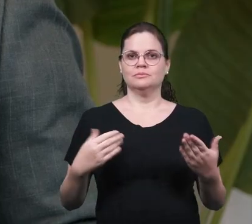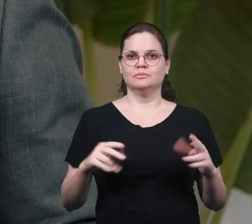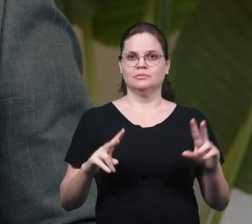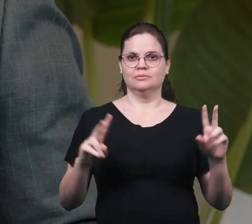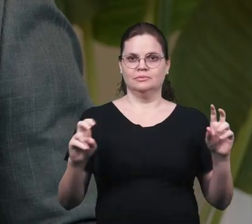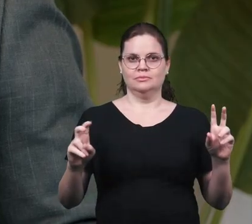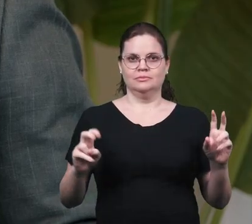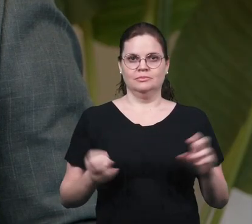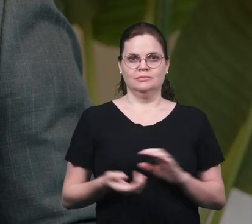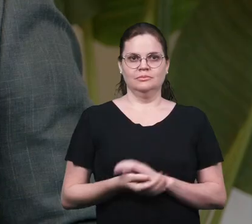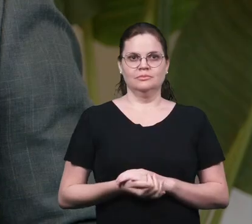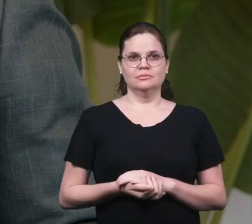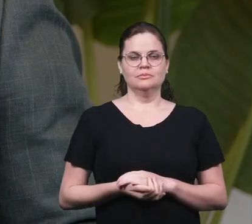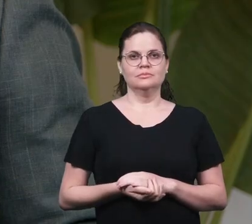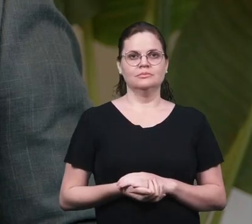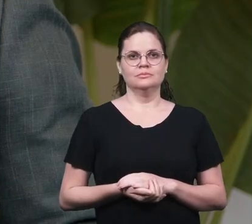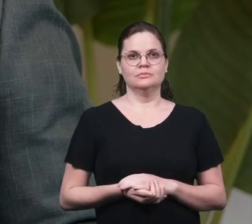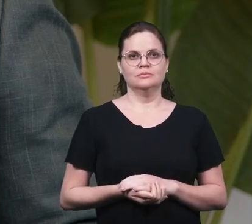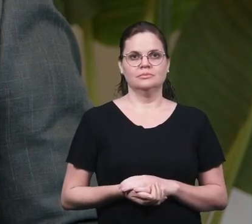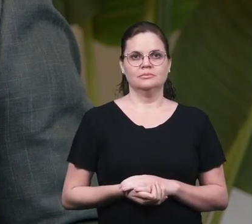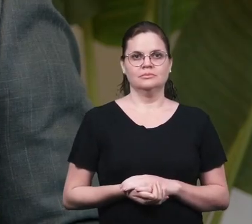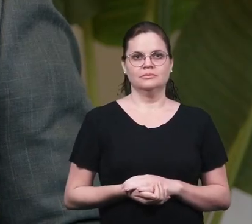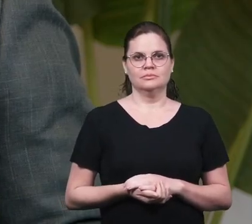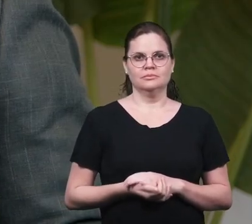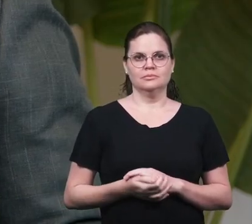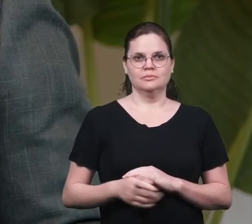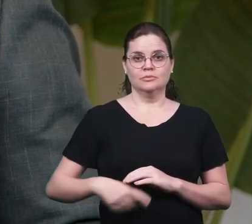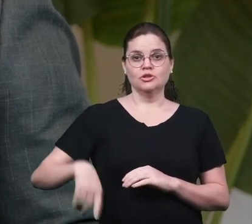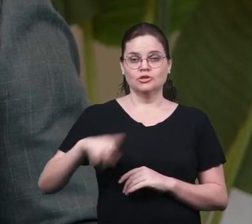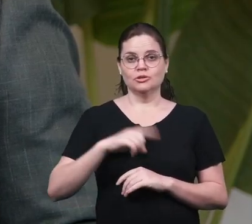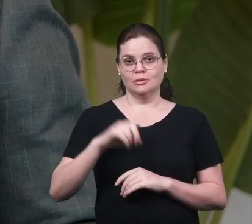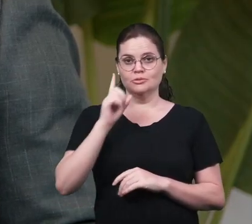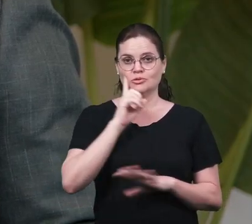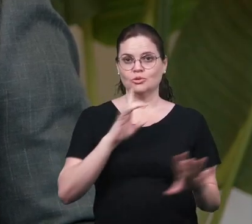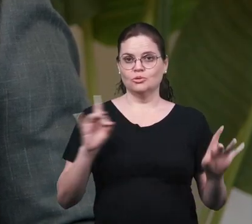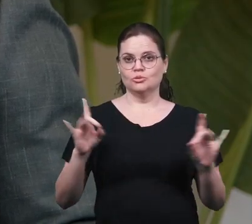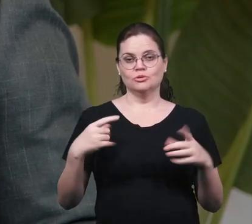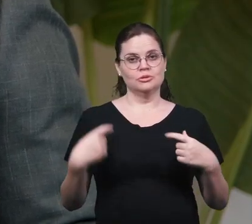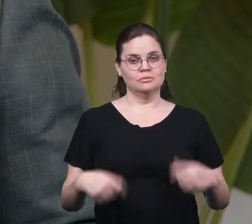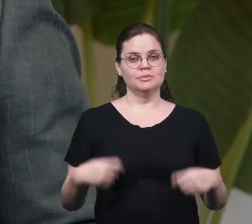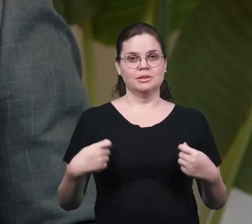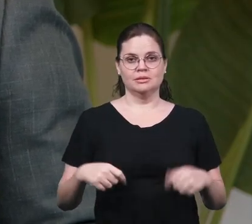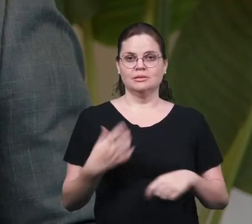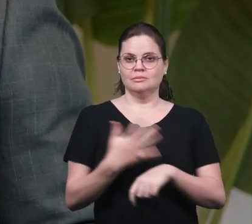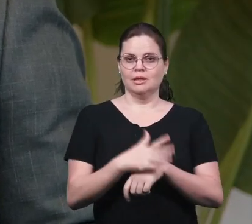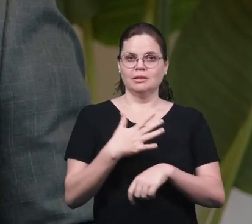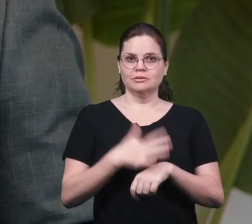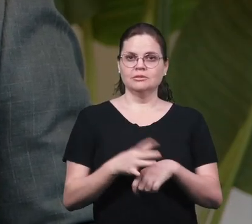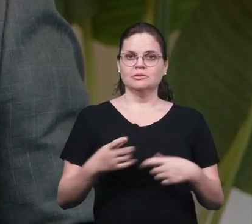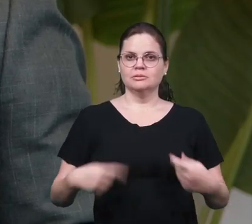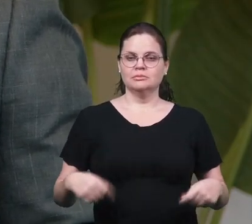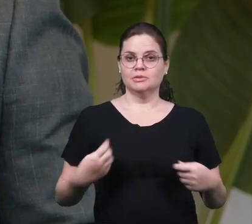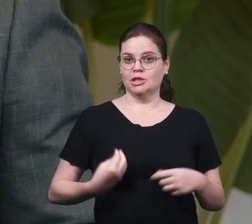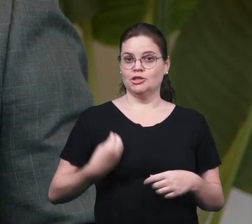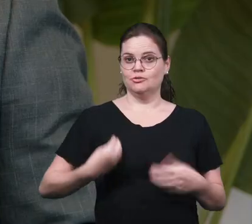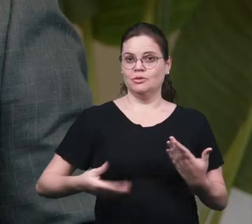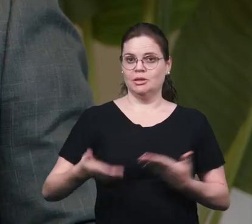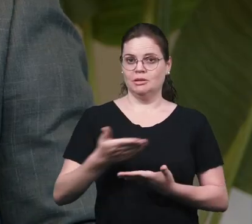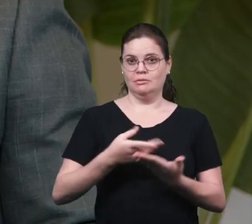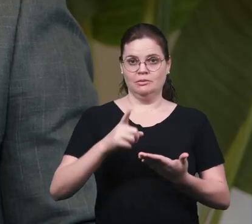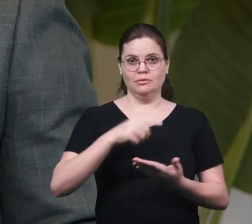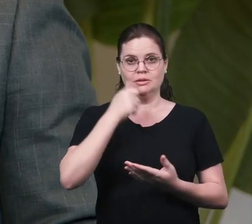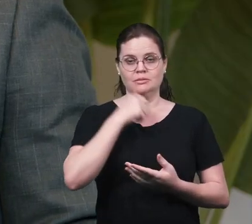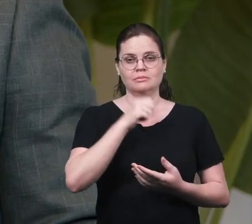este assunto que é do dia a dia da igreja, não é verdade? É o dia a dia da igreja, nós lidamos com isso, vocês são